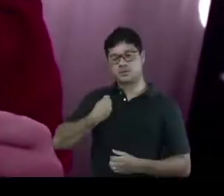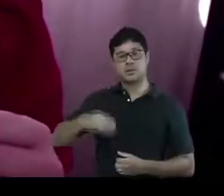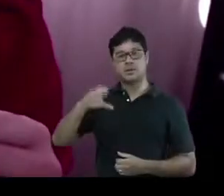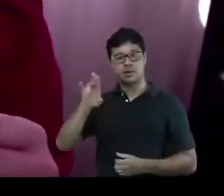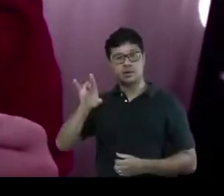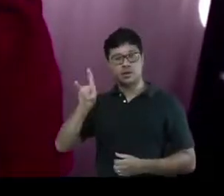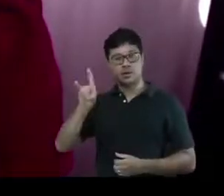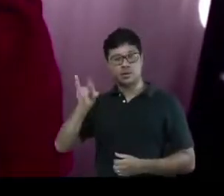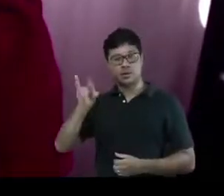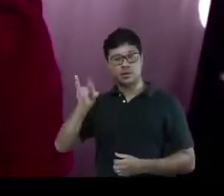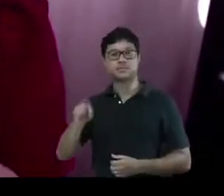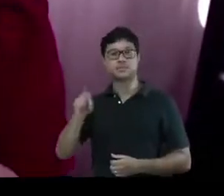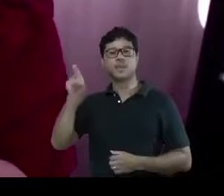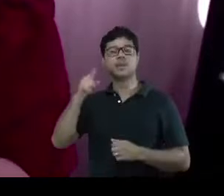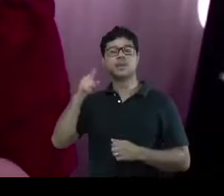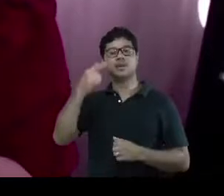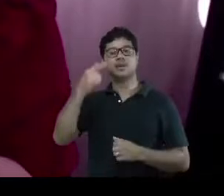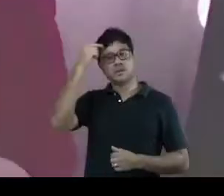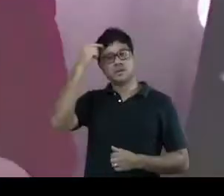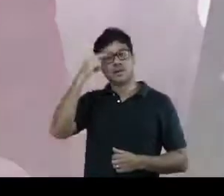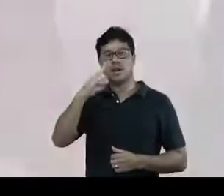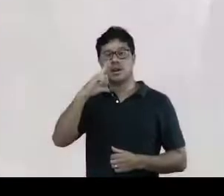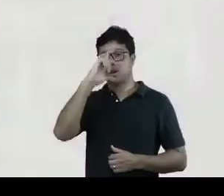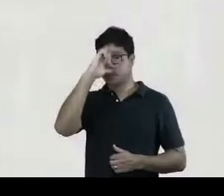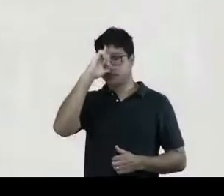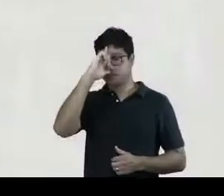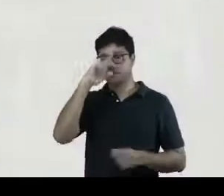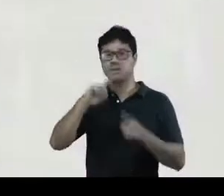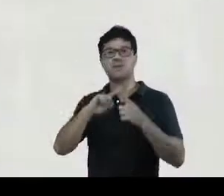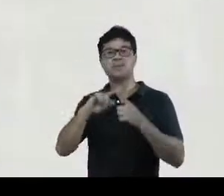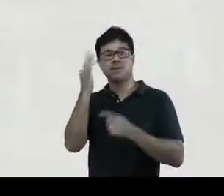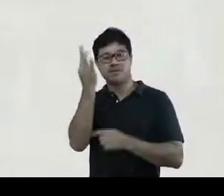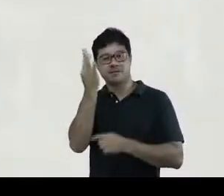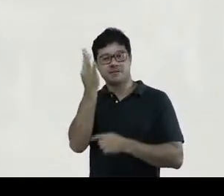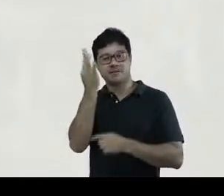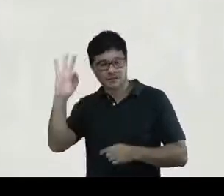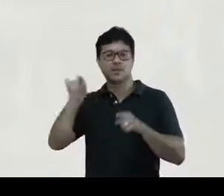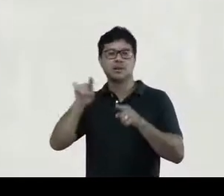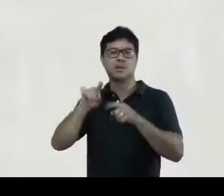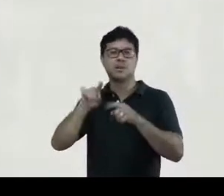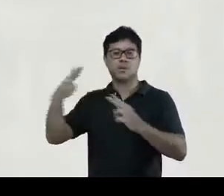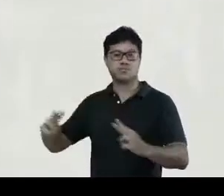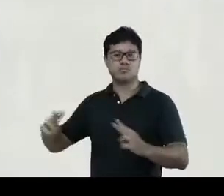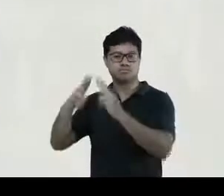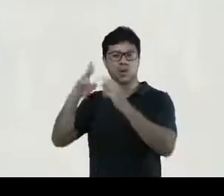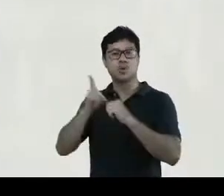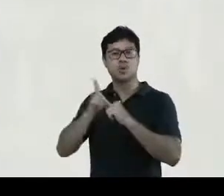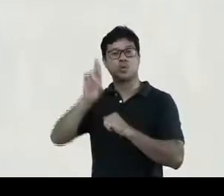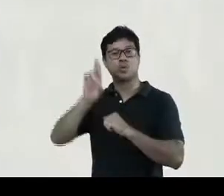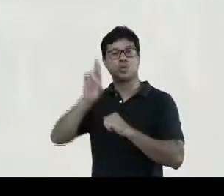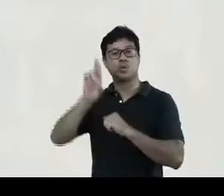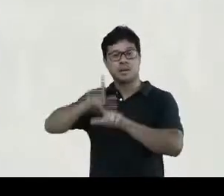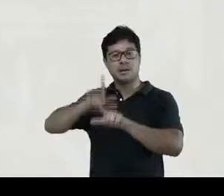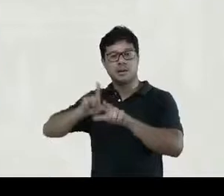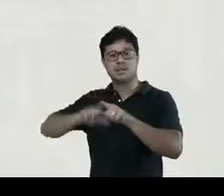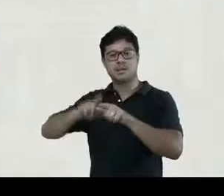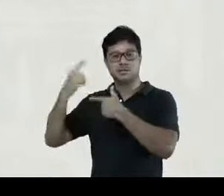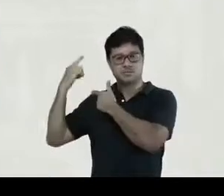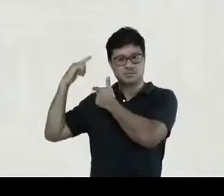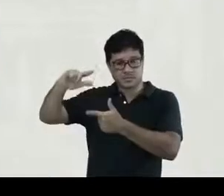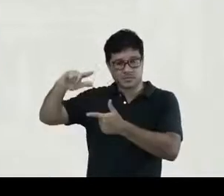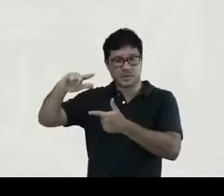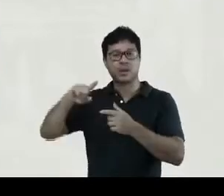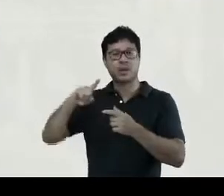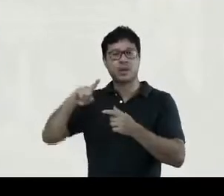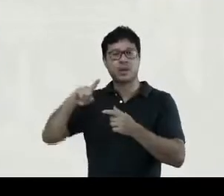Fabian, que é graduada em latim e francês em Munique e Paris, com doutoramento em letras clássicas, e